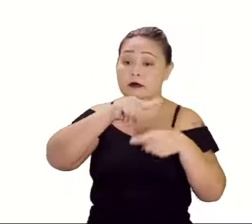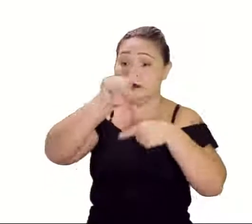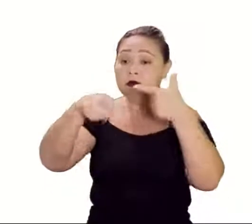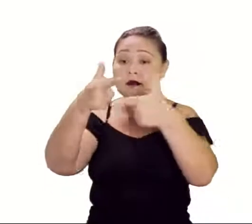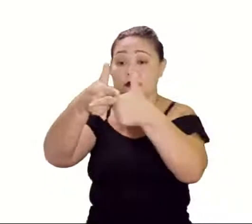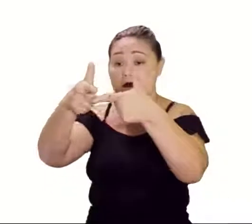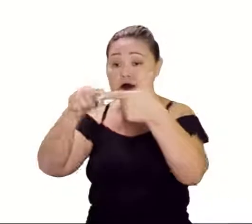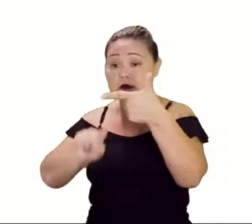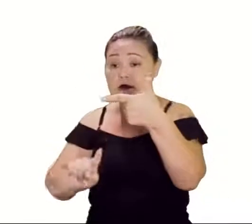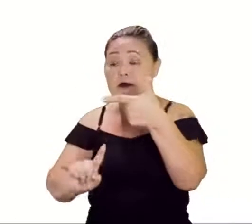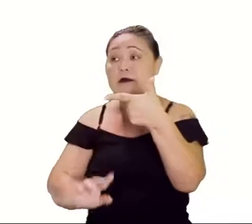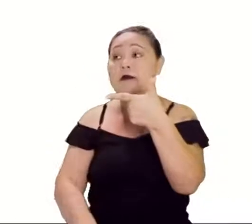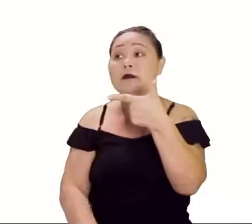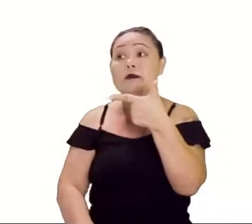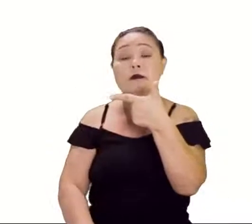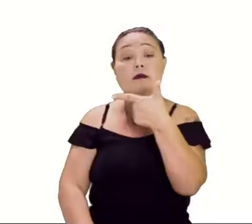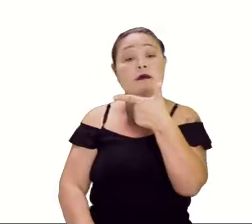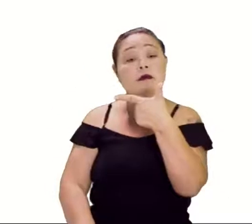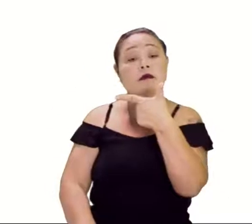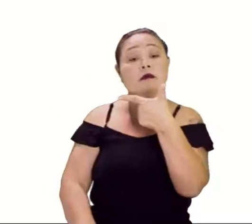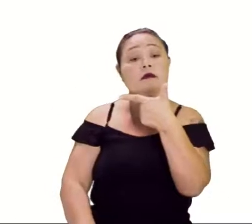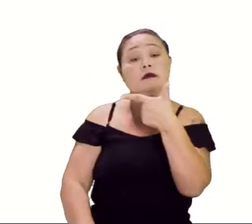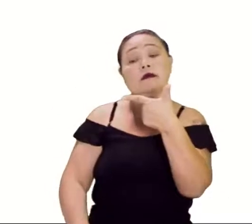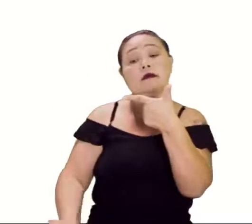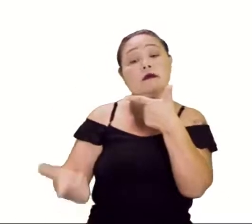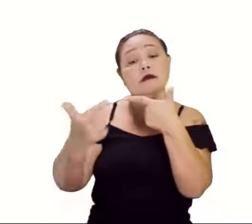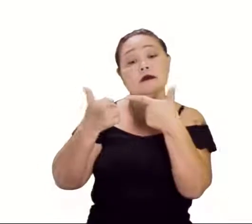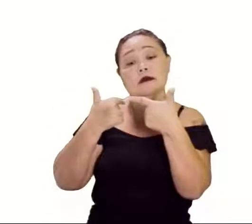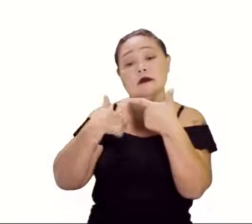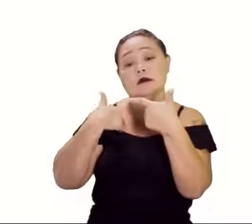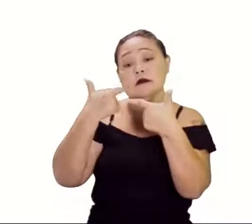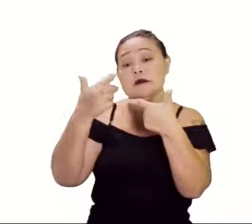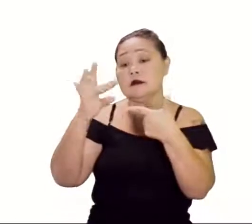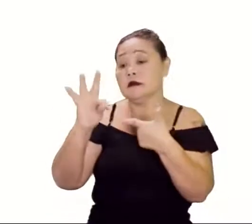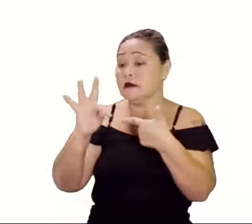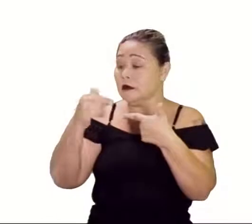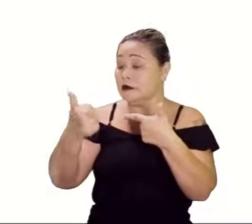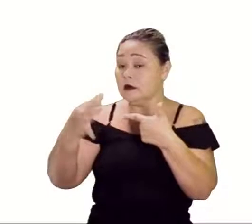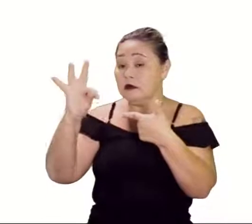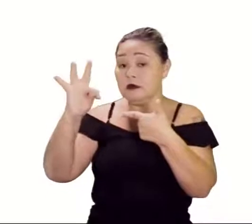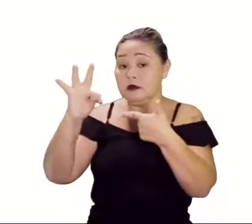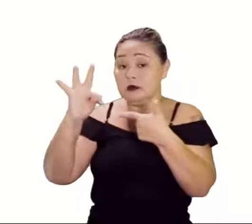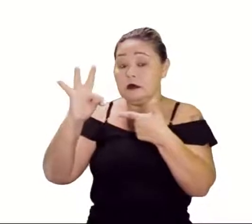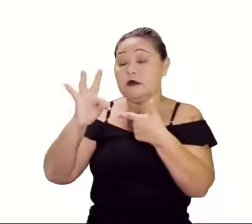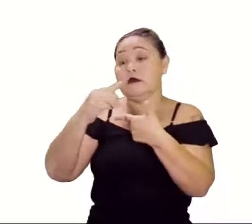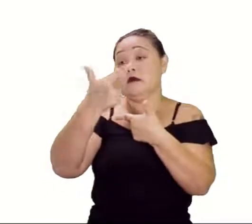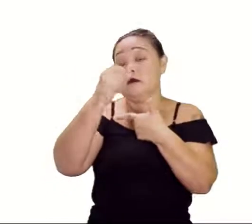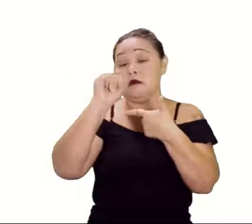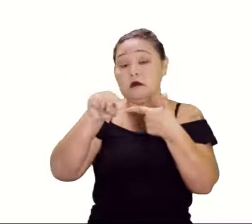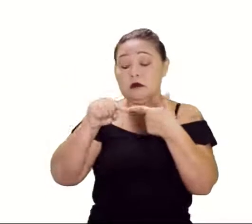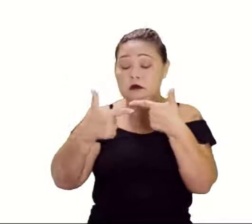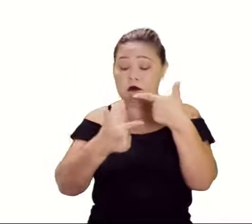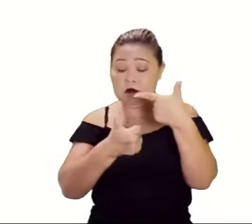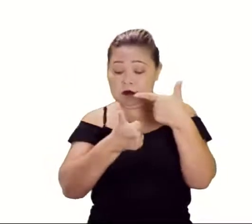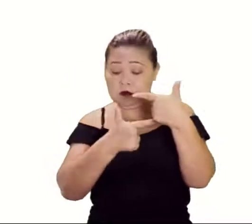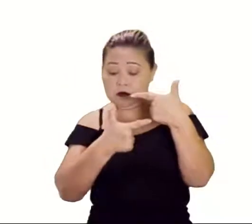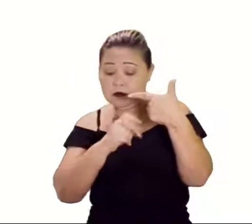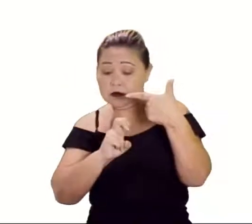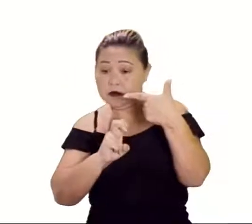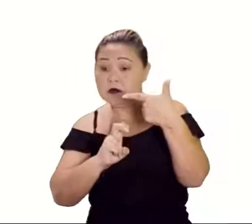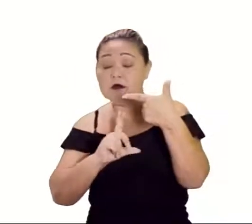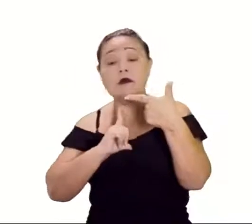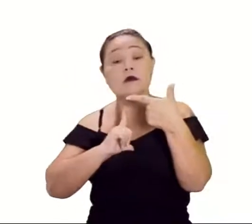passa dividindo, né? 125 vai ser igual a 2 elevado a T. Quanto é 2.000 dividido por